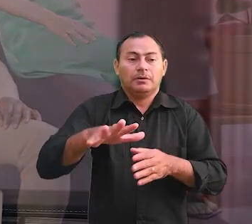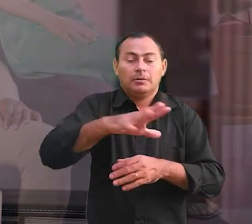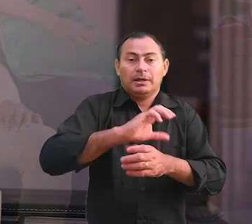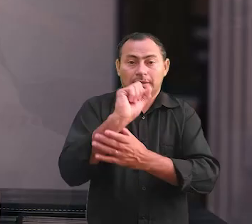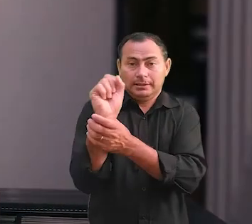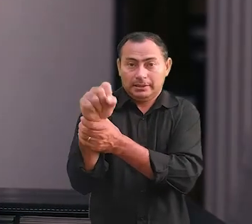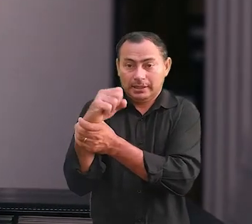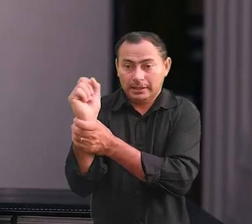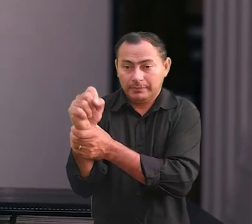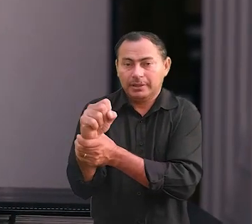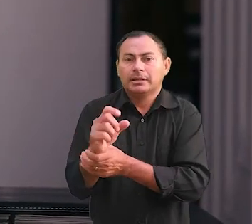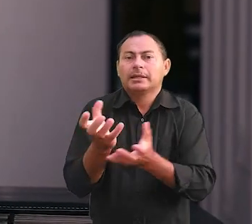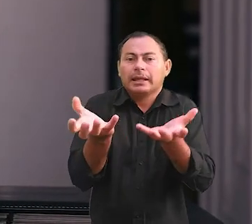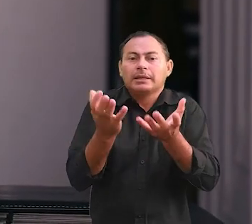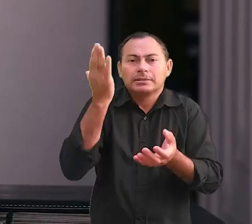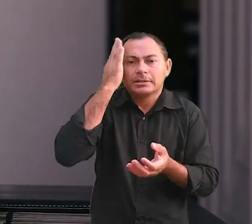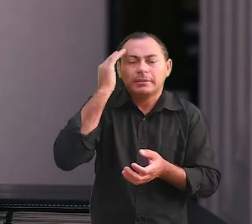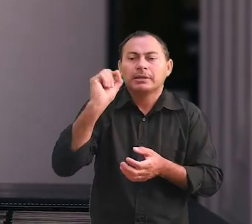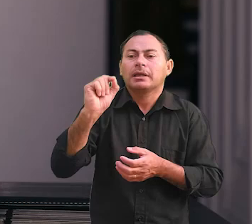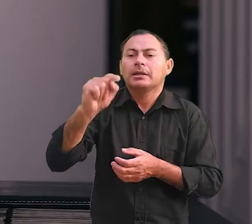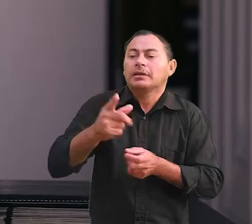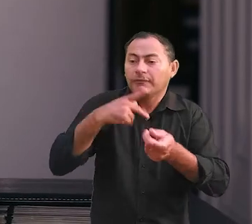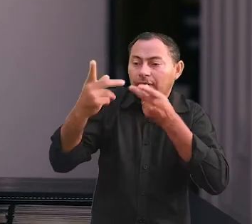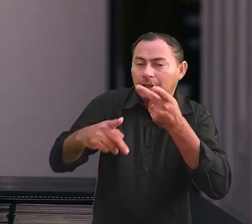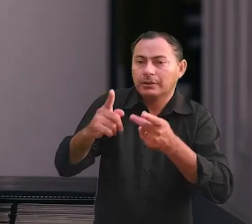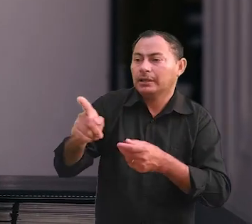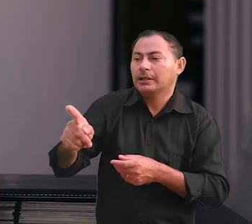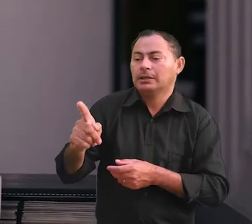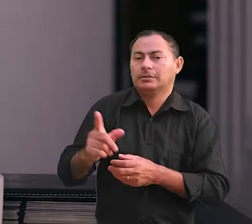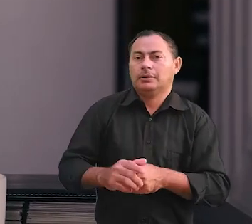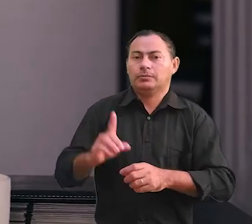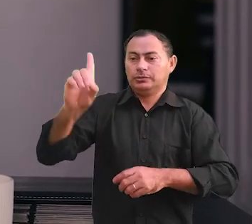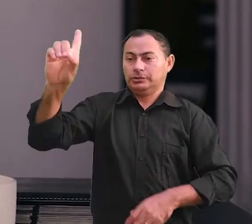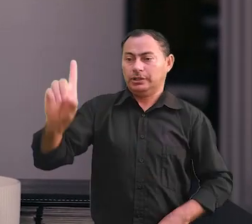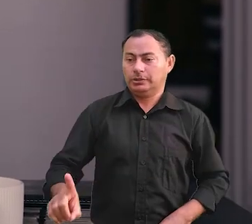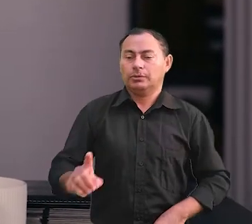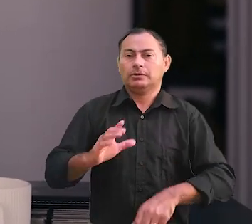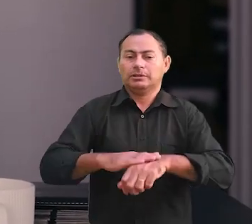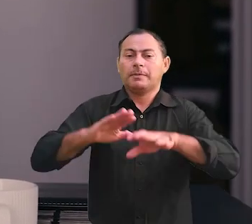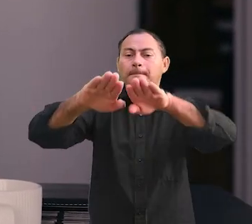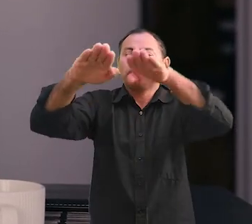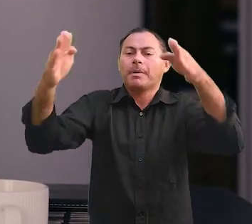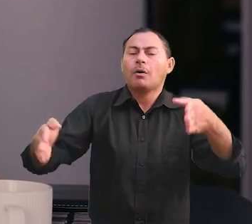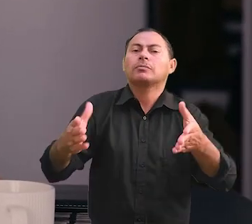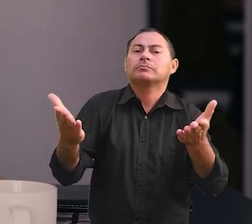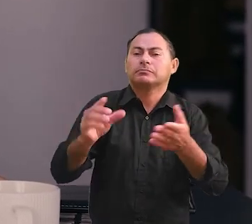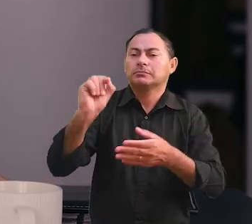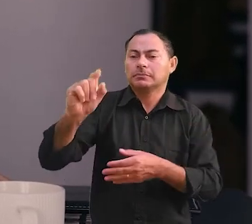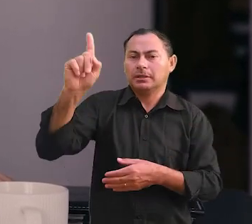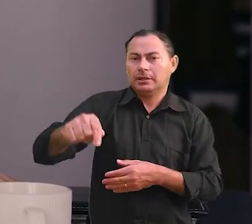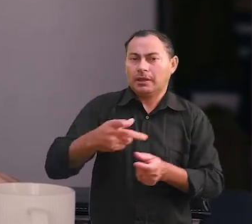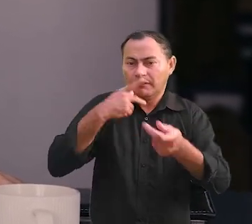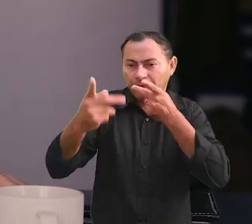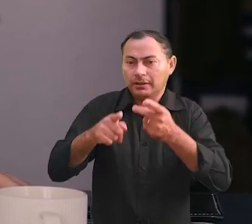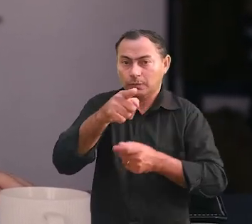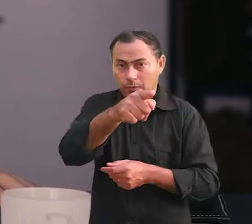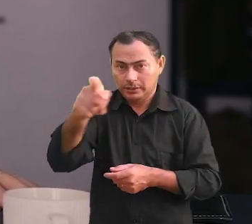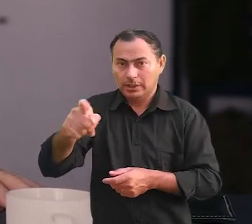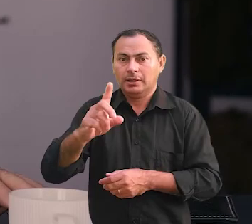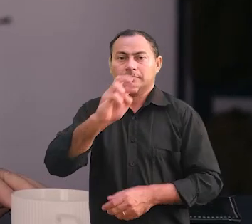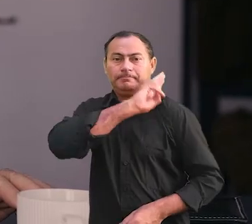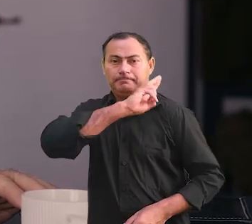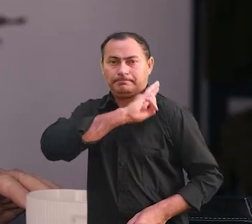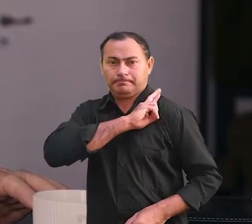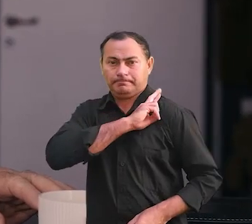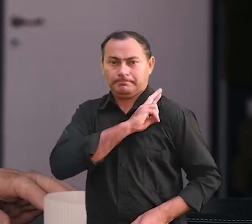eles chegam em uma terapia a questão é saber quem foi que lhe disse que eles eram os diretores nesse palco em quem foi que